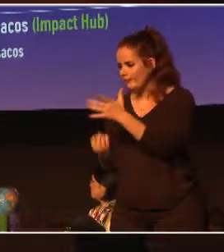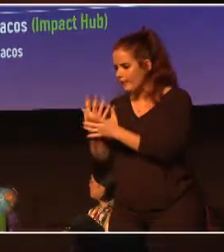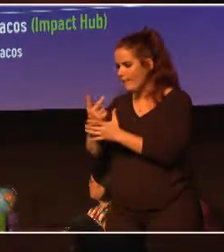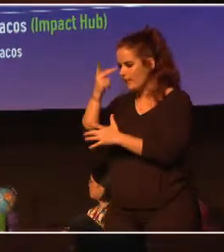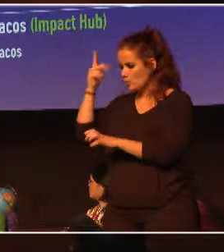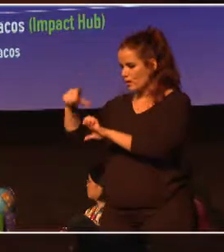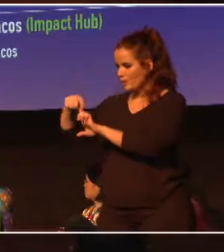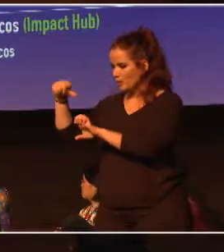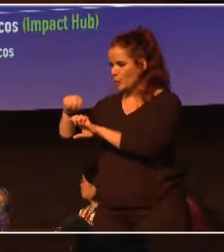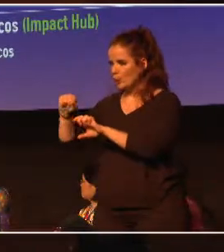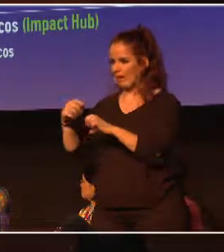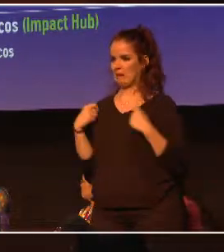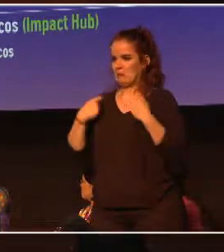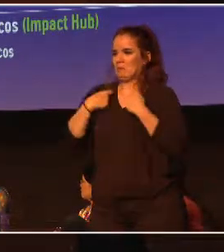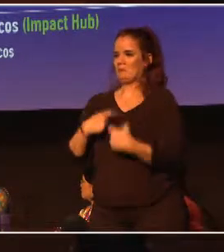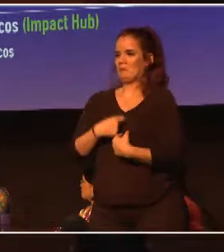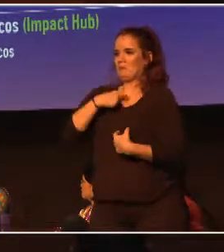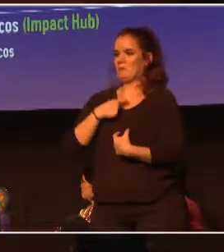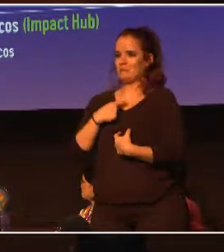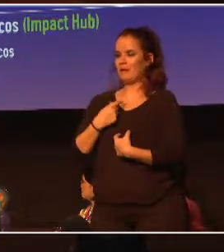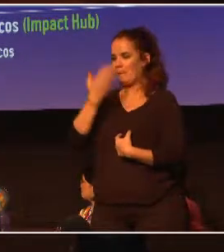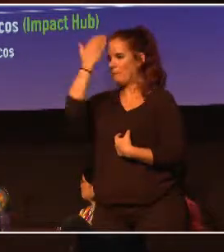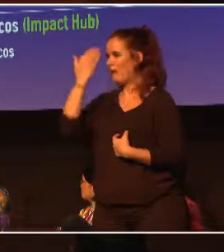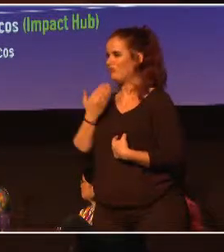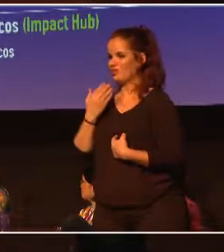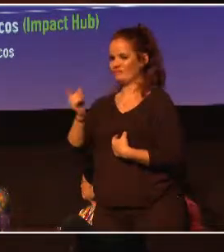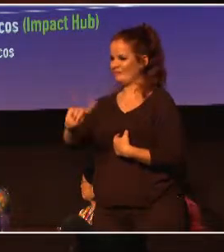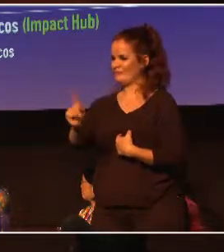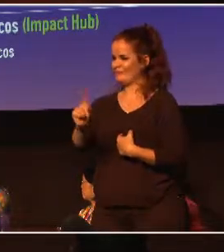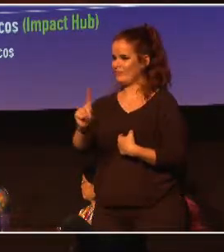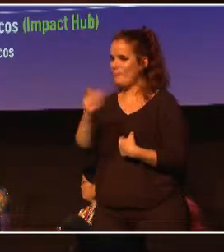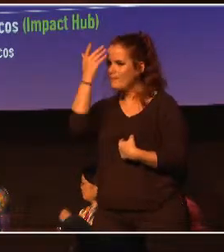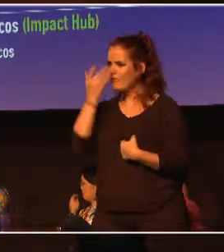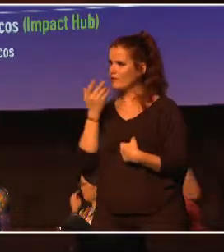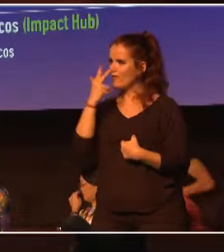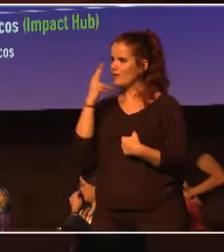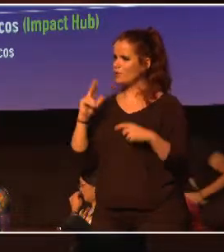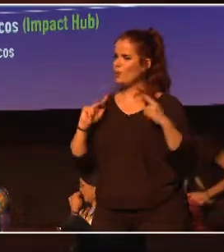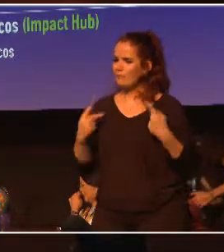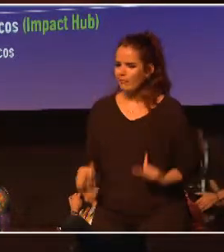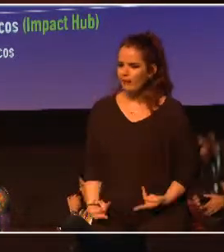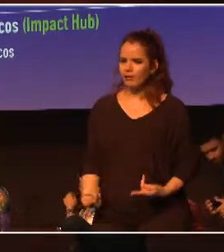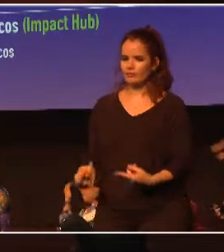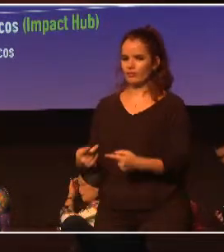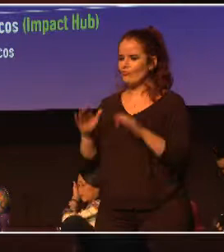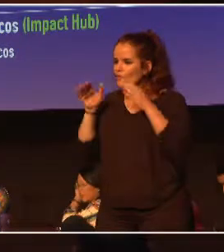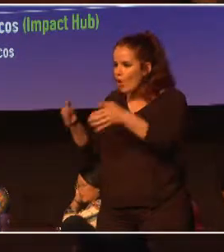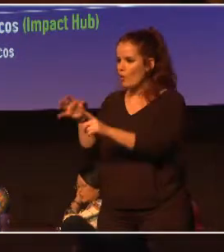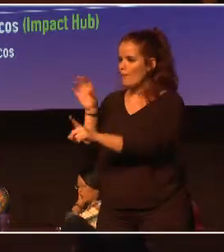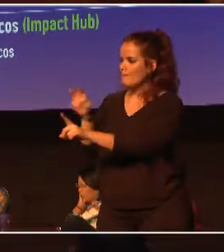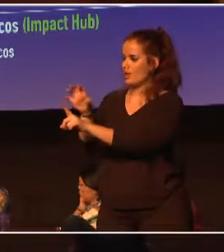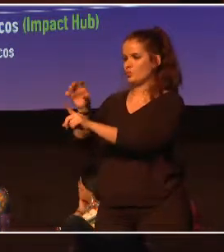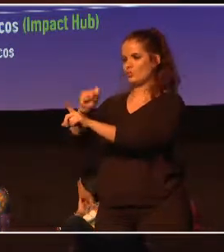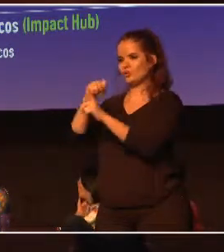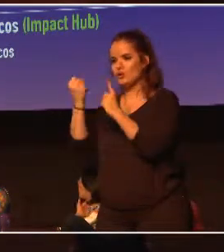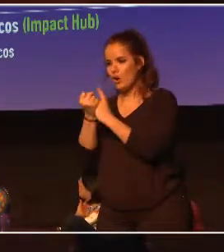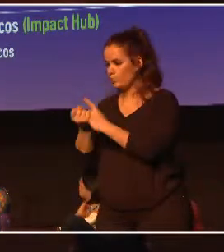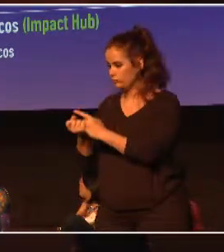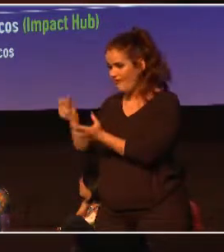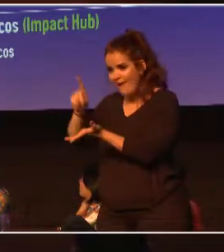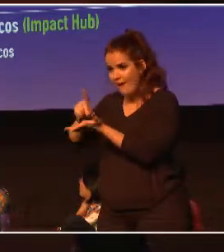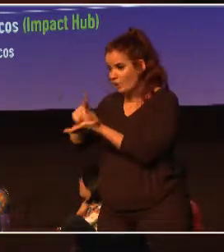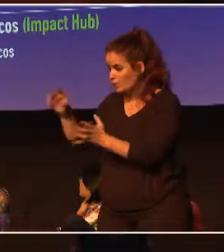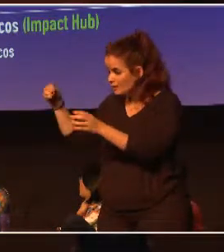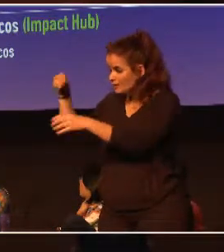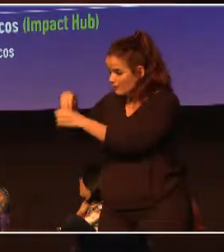empreendedores e empreendedoras que tenham um perfil muito mais voltado para o impacto social real nas comunidades